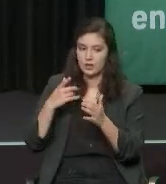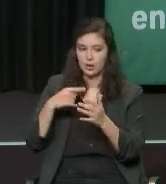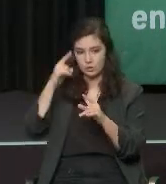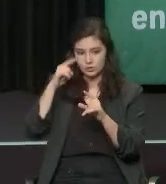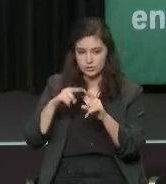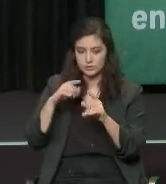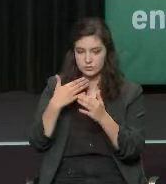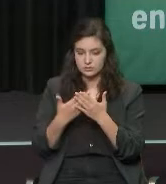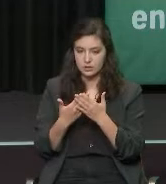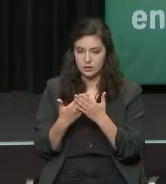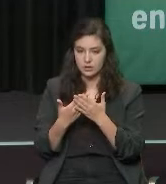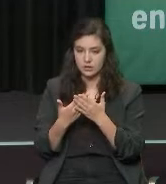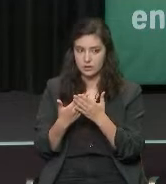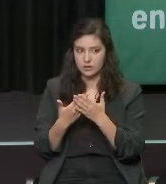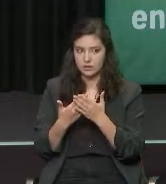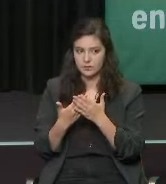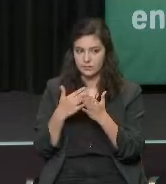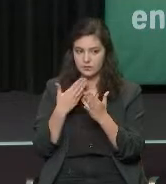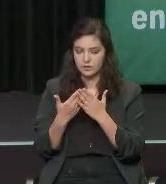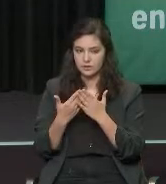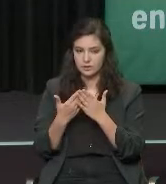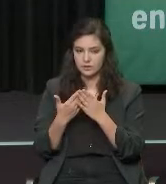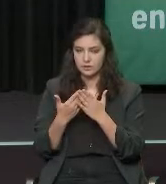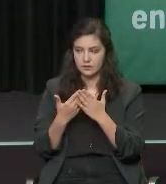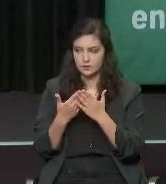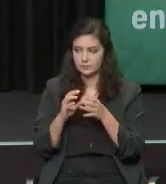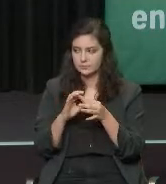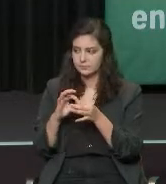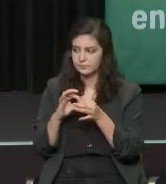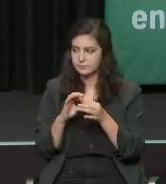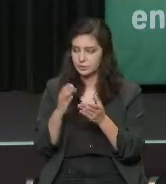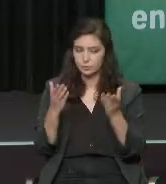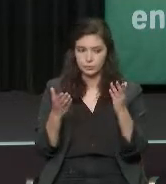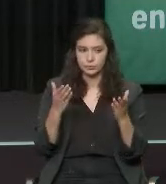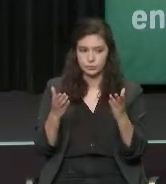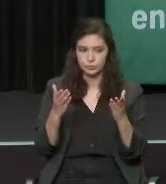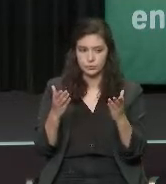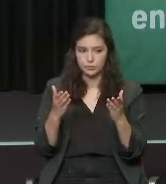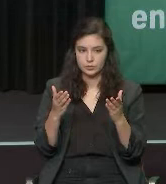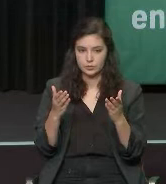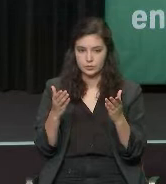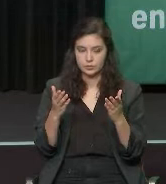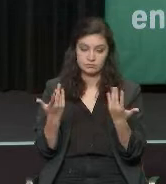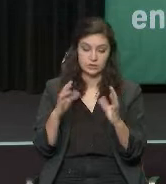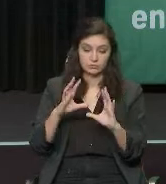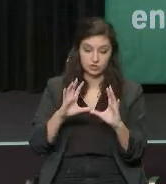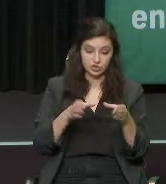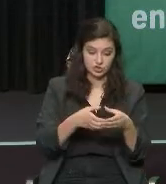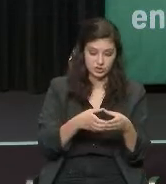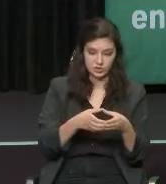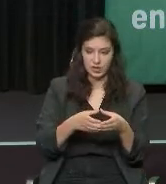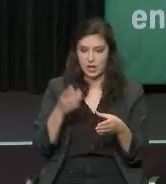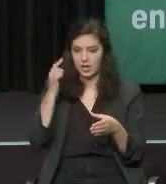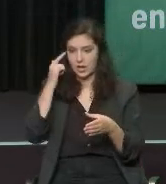agência. O primeiro deles é o MISR-SAT-2, é um projeto conjunto da